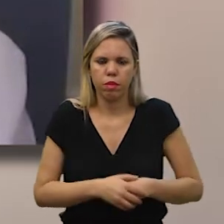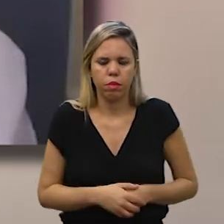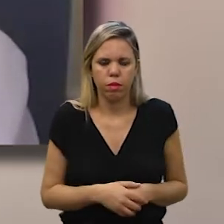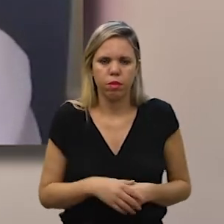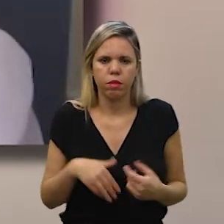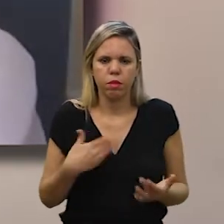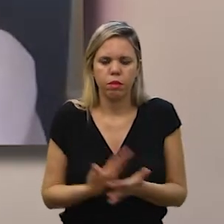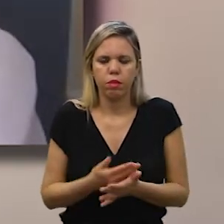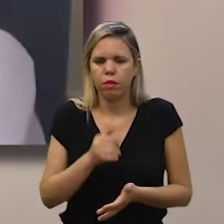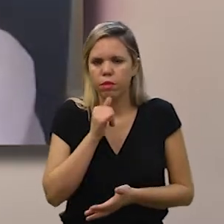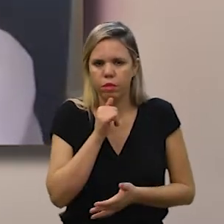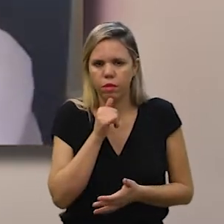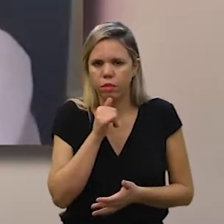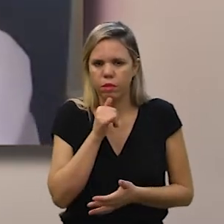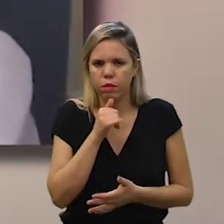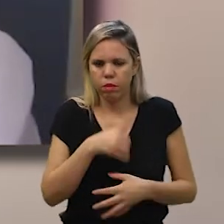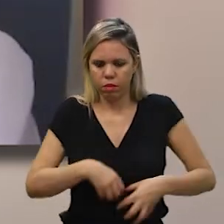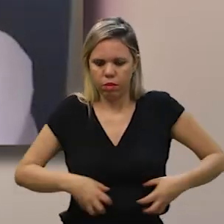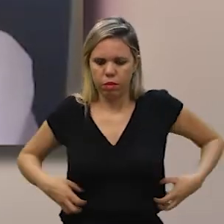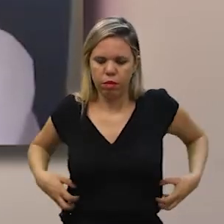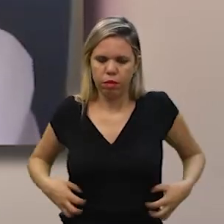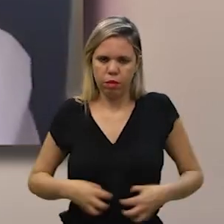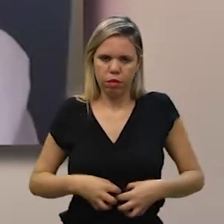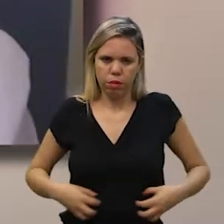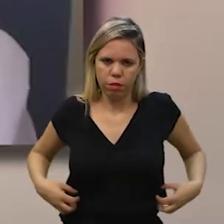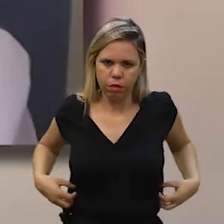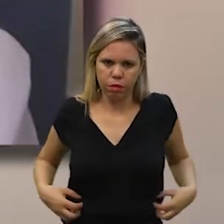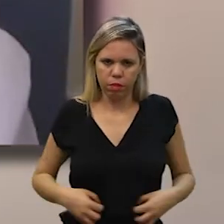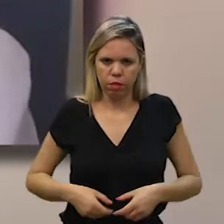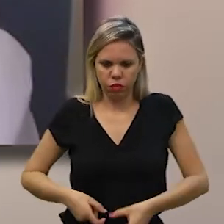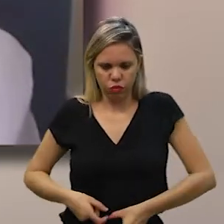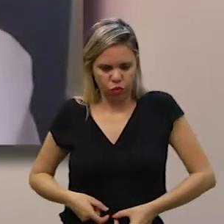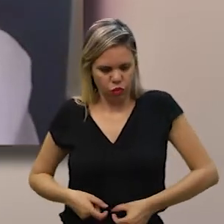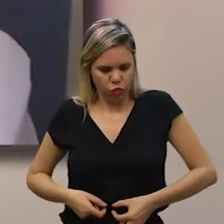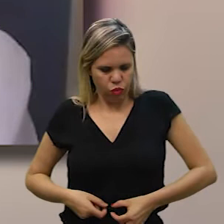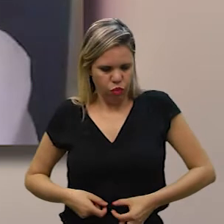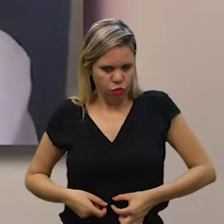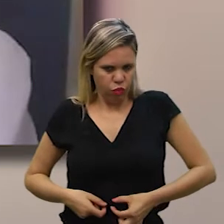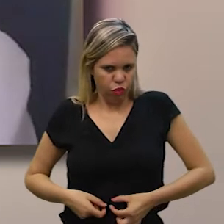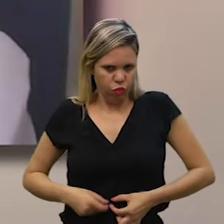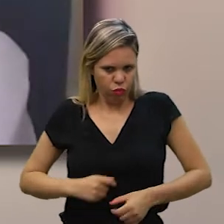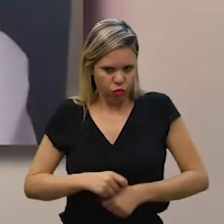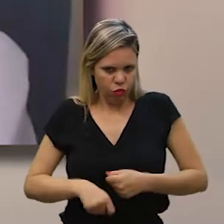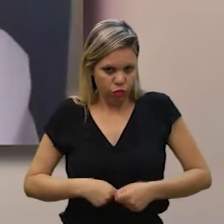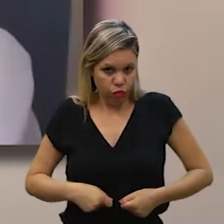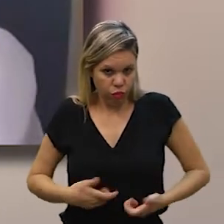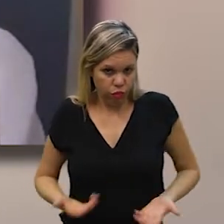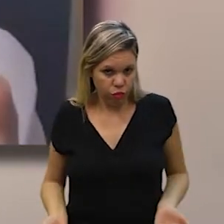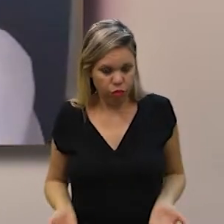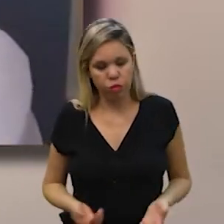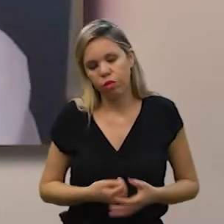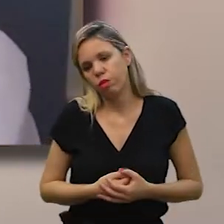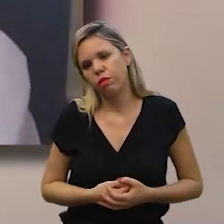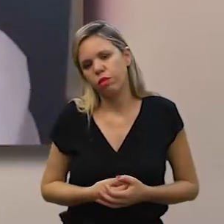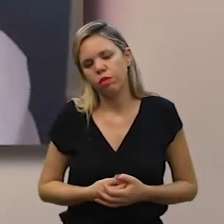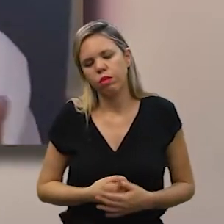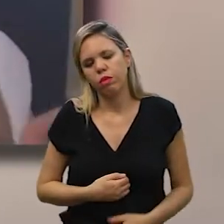corpo, até, por exemplo, na barriga, onde encosta o botão da calça jeans.